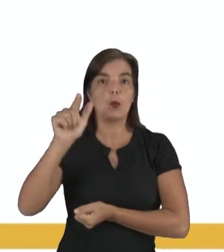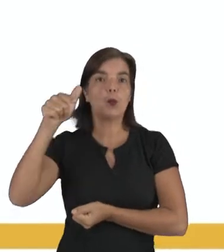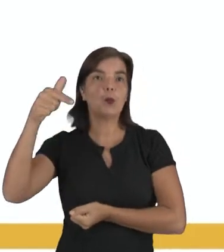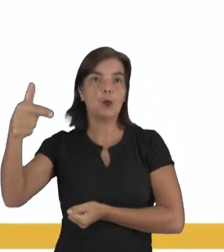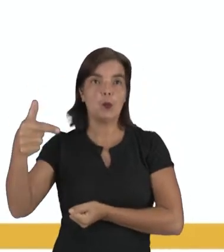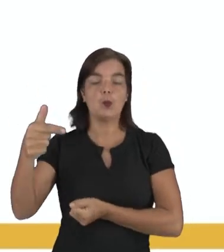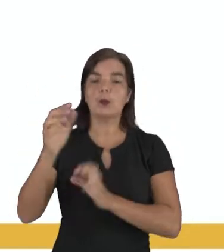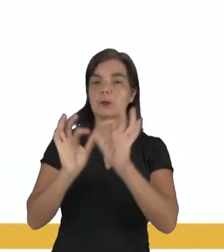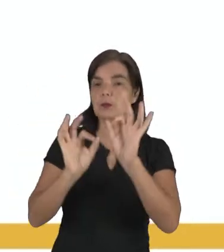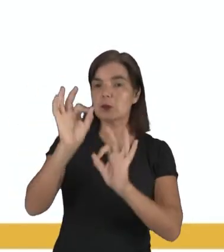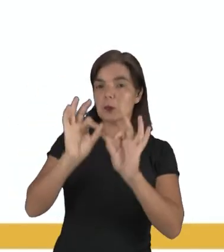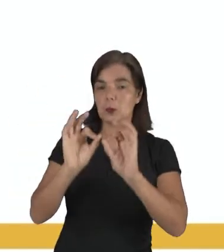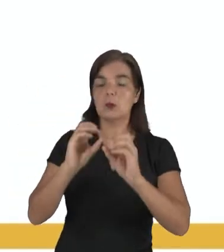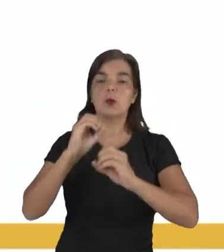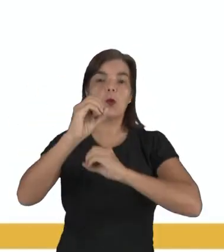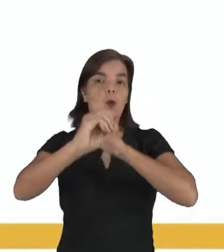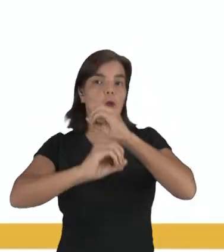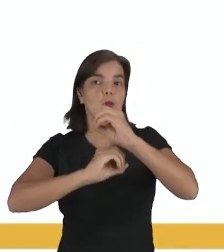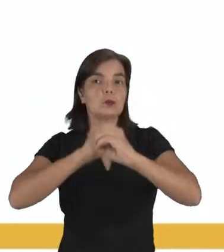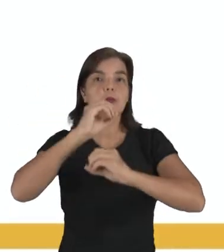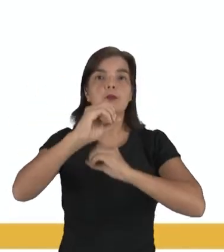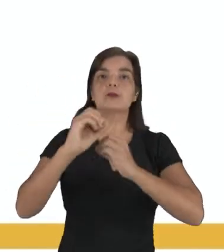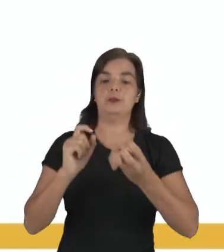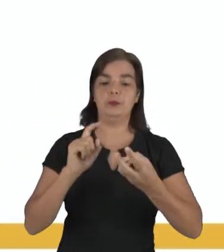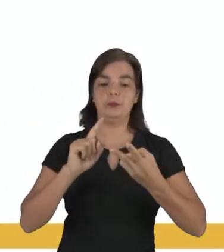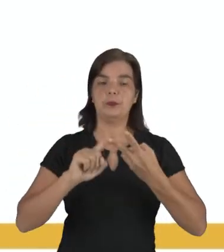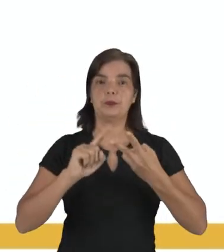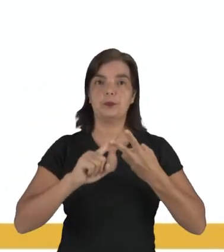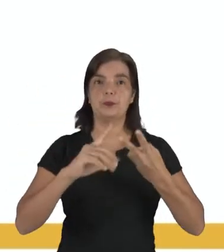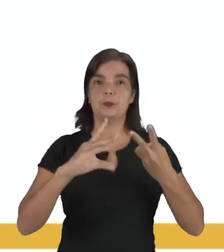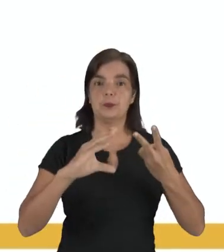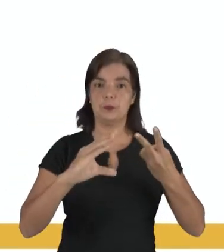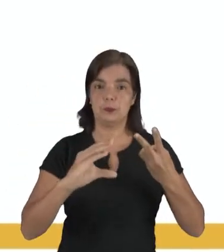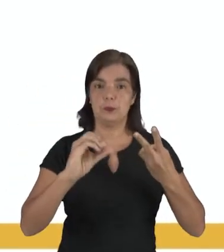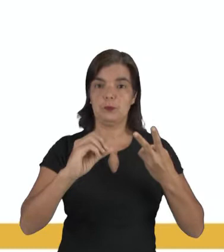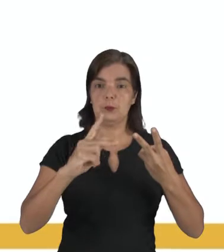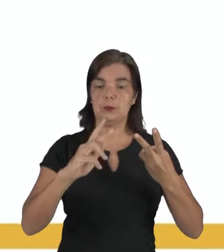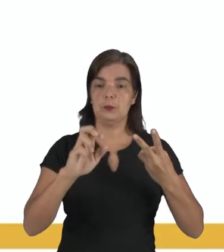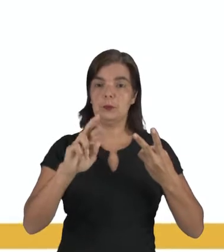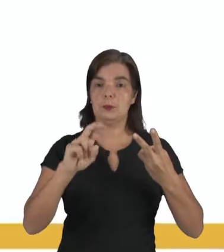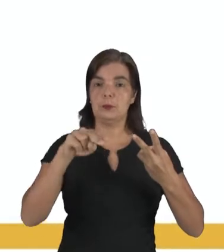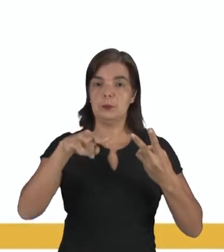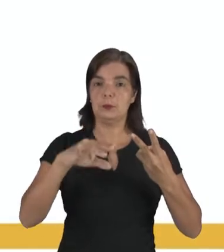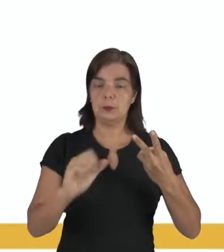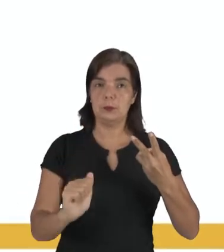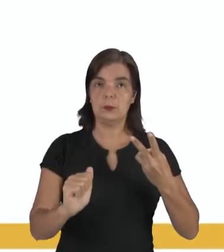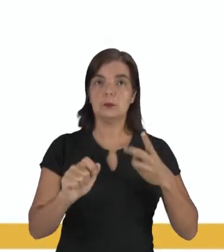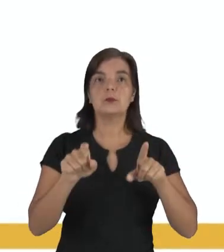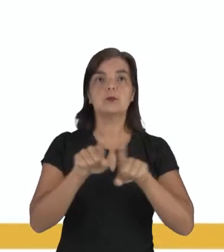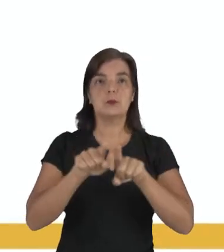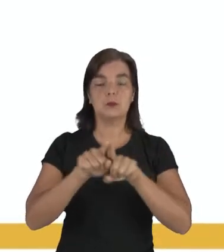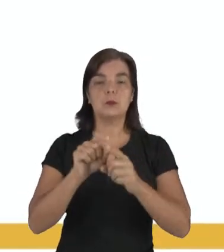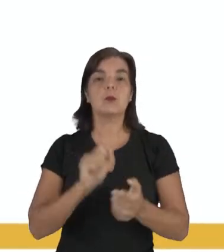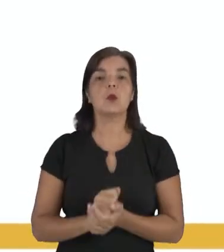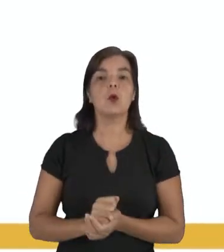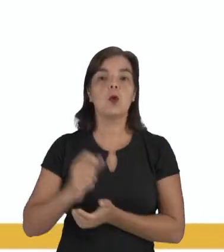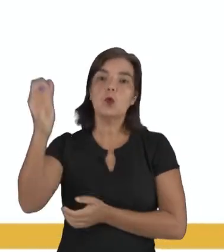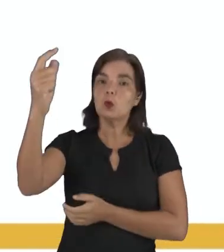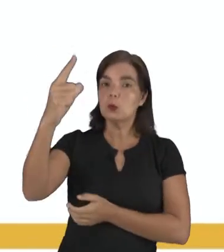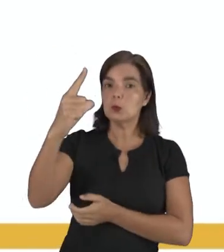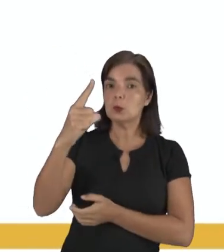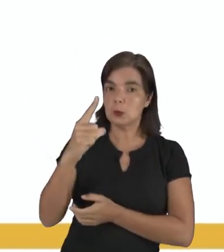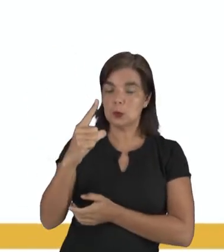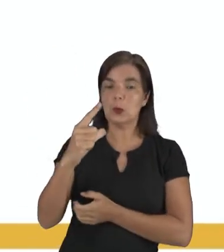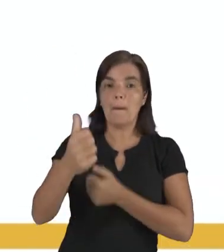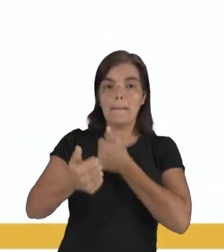planetas orbitando em torno dela. Aí vem o segundo, que era o de Copérnico, o heliocêntrico, com o Sol